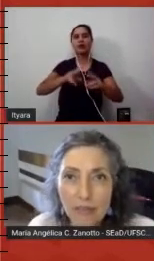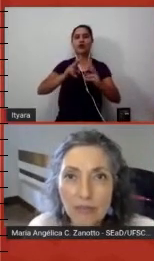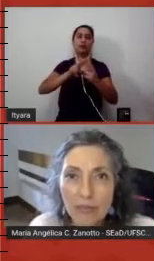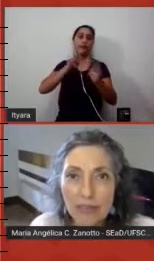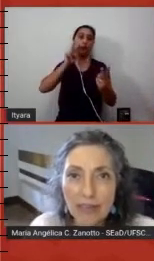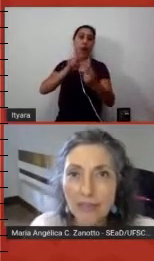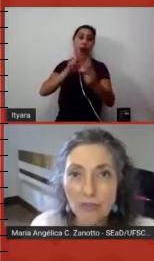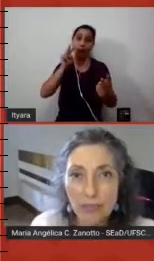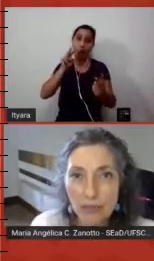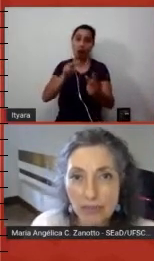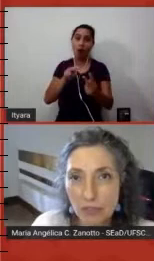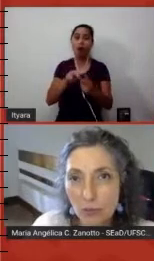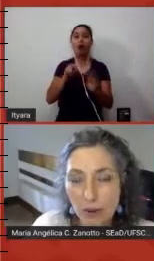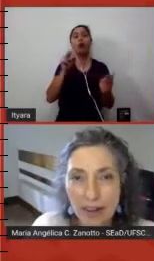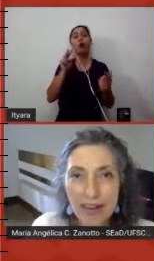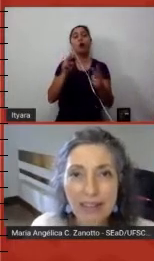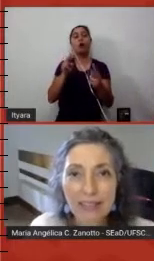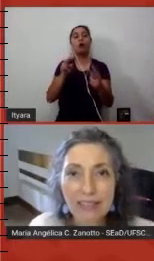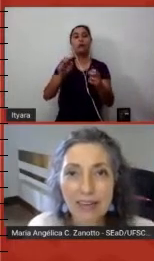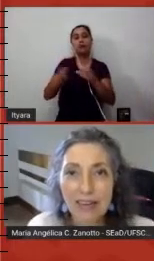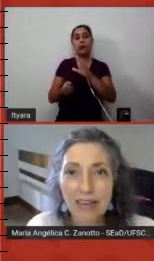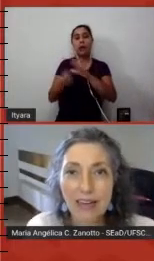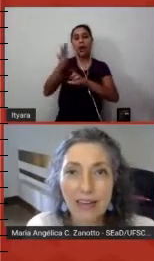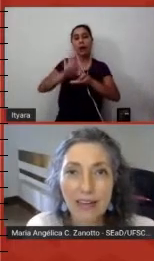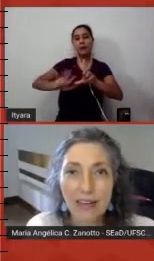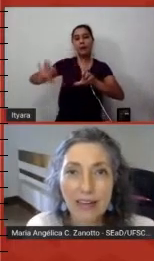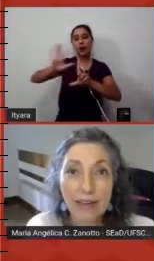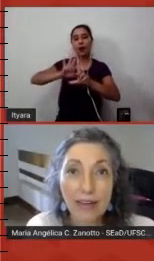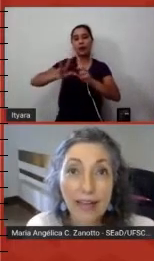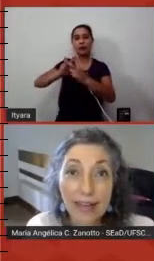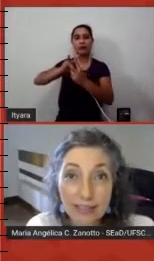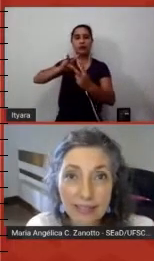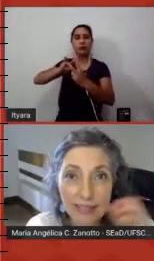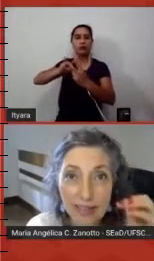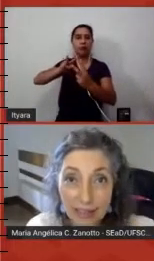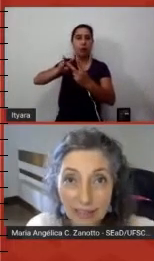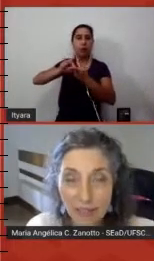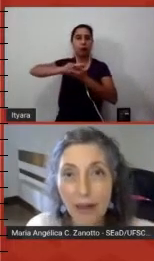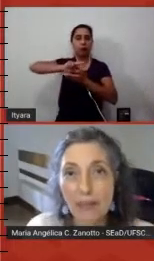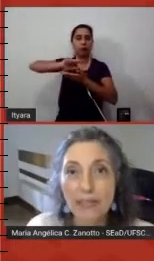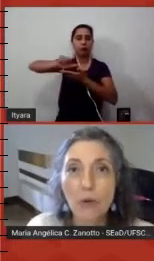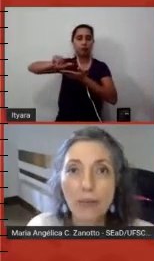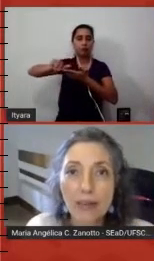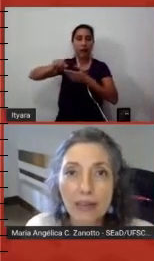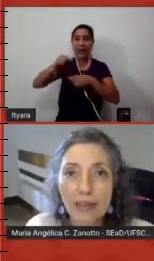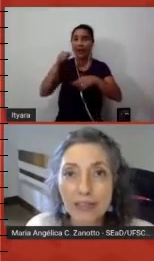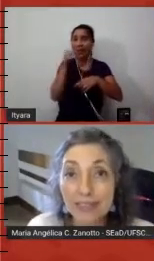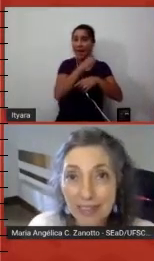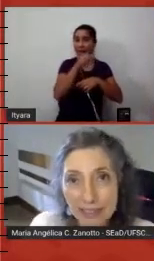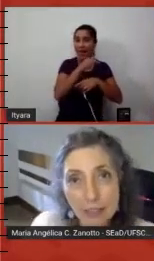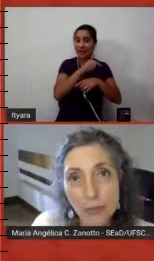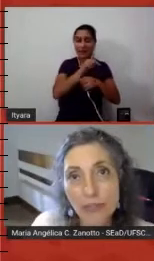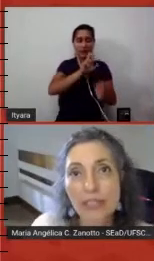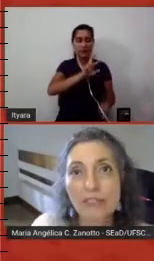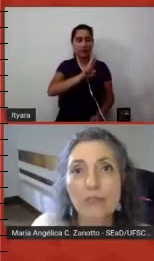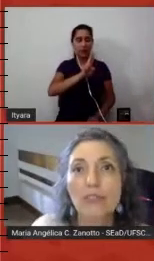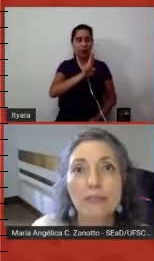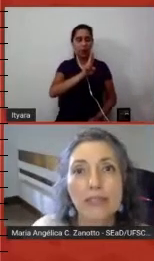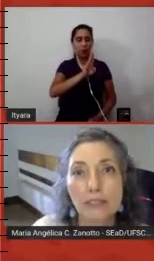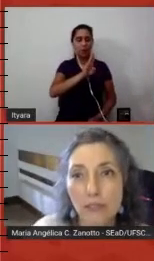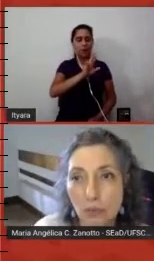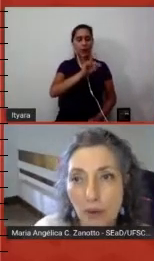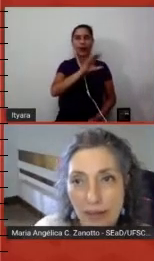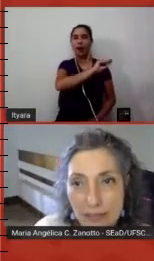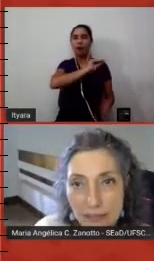enfim, a criação dos ambientes virtuais, essa ferramenta rubrica está disponível